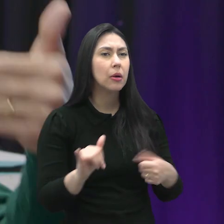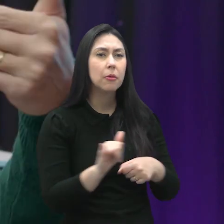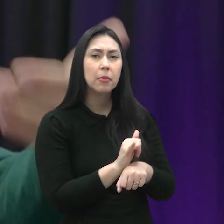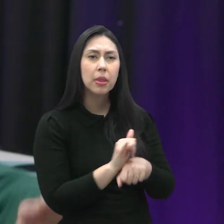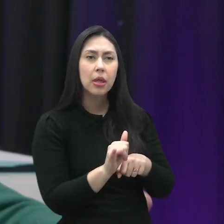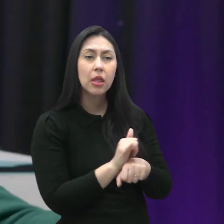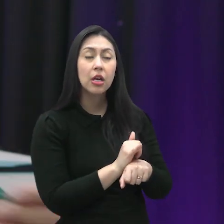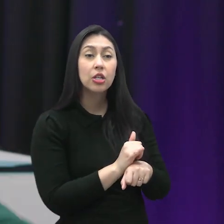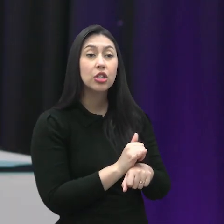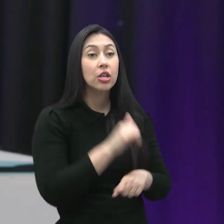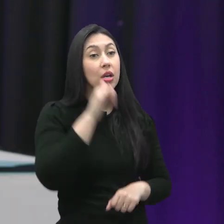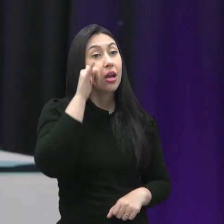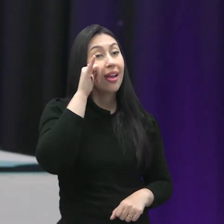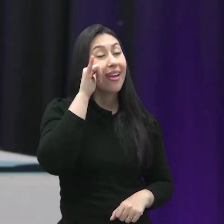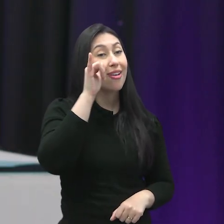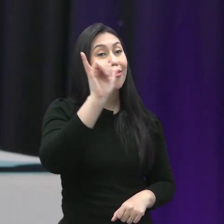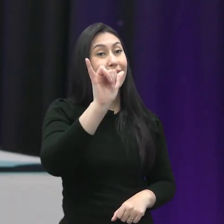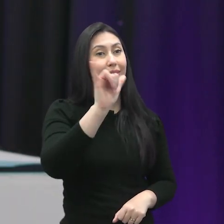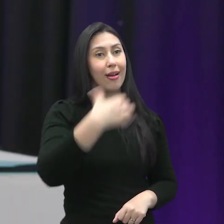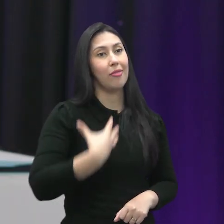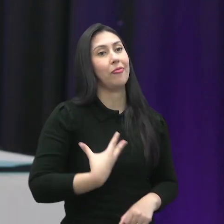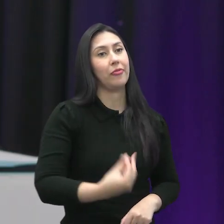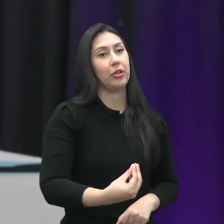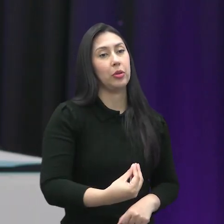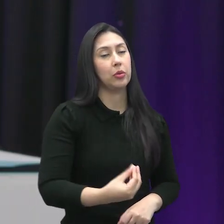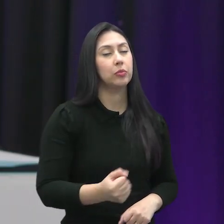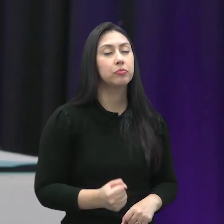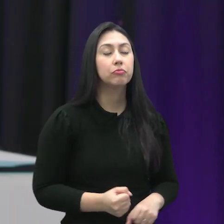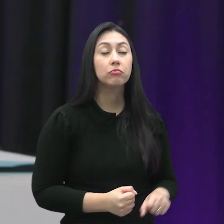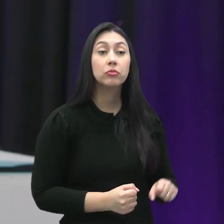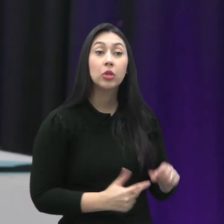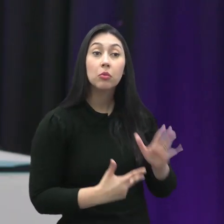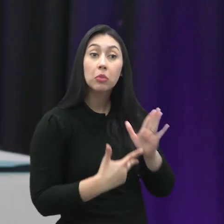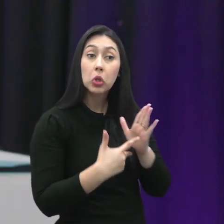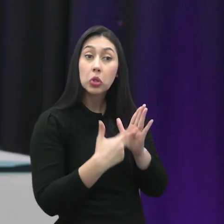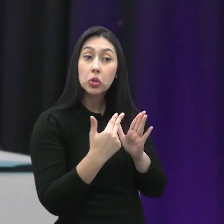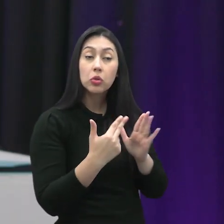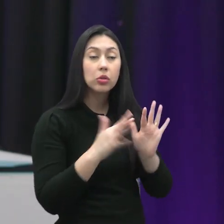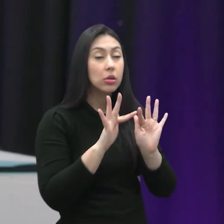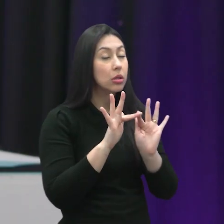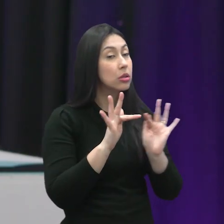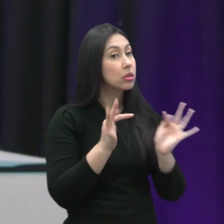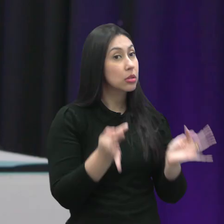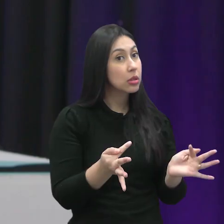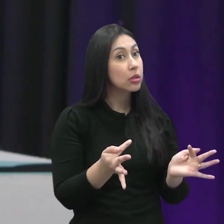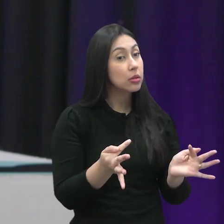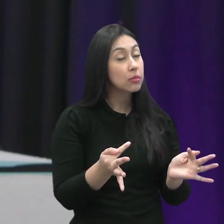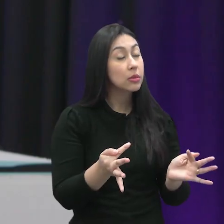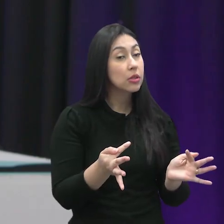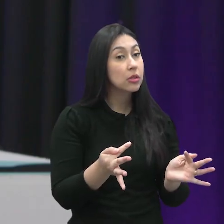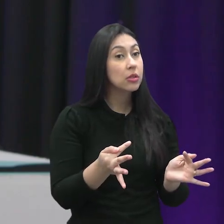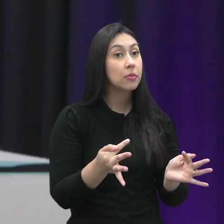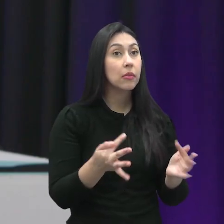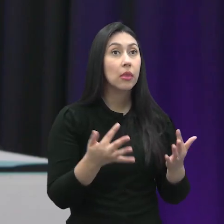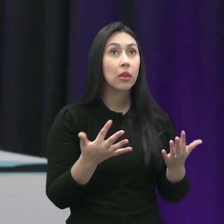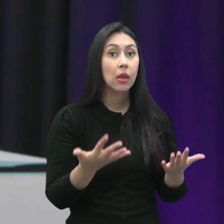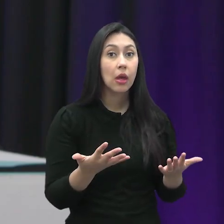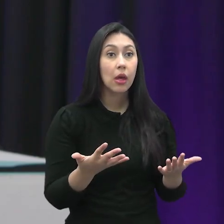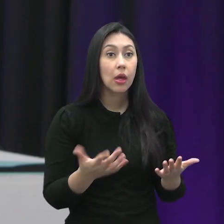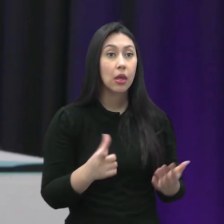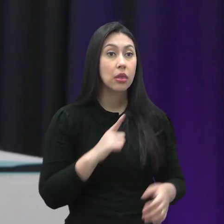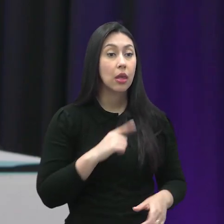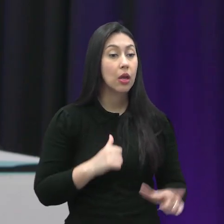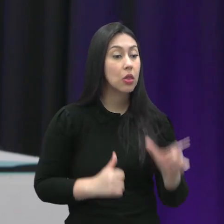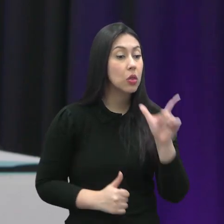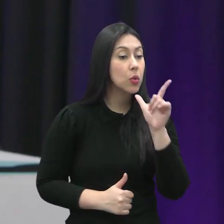proteção desse homem com relação à contracepção. É um procedimento relativamente simples, né, de ser feito. A gente faz basicamente uma